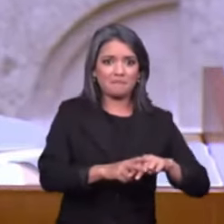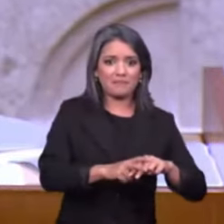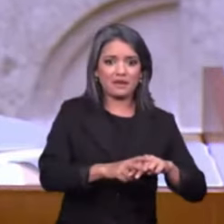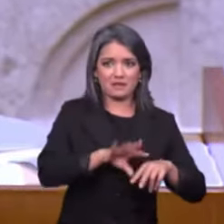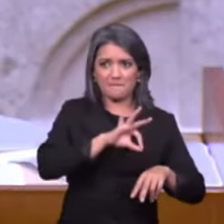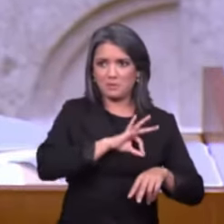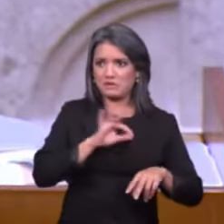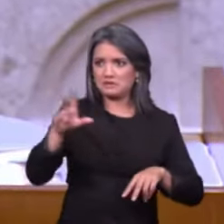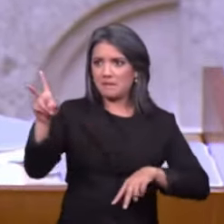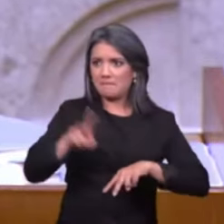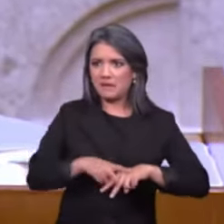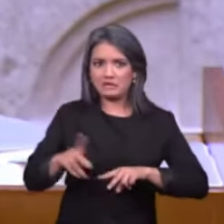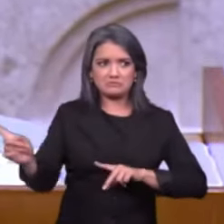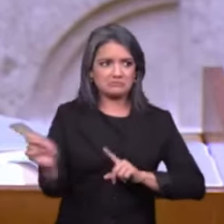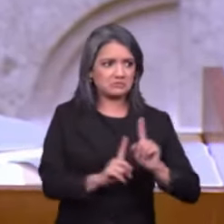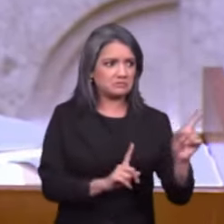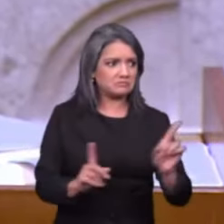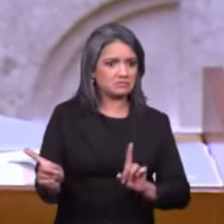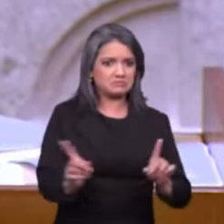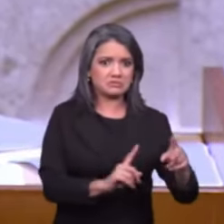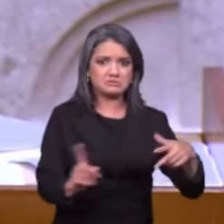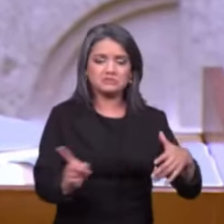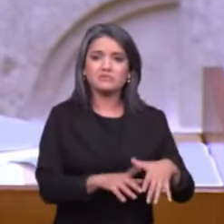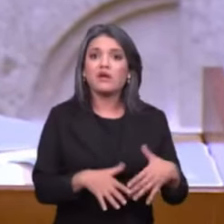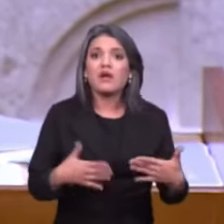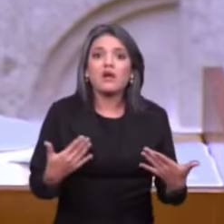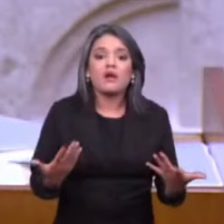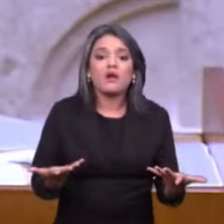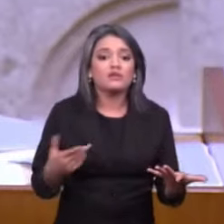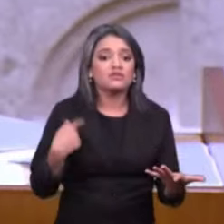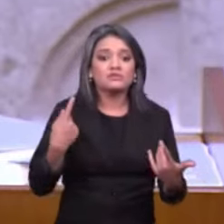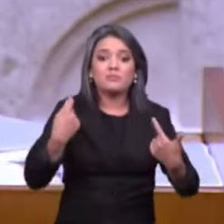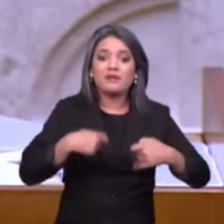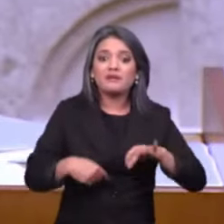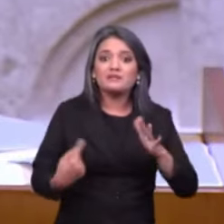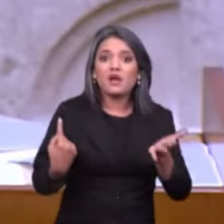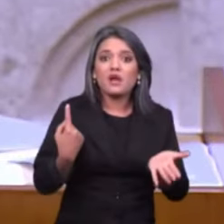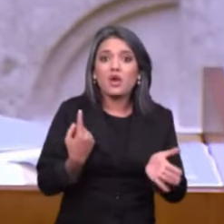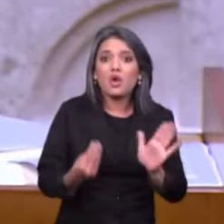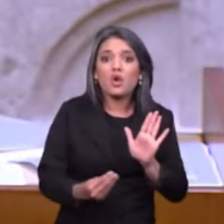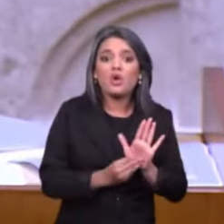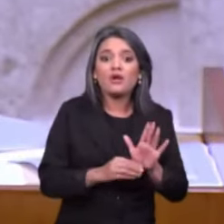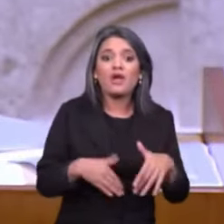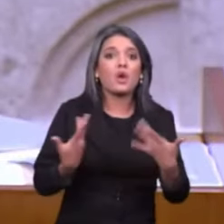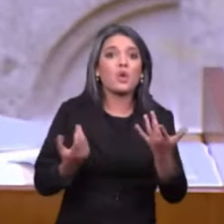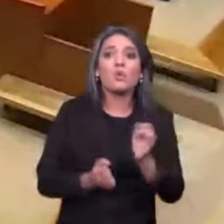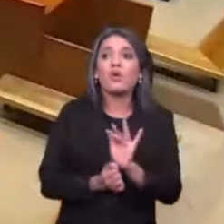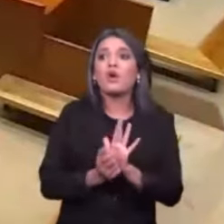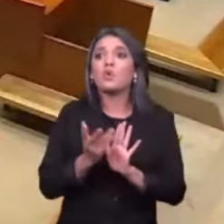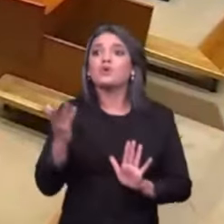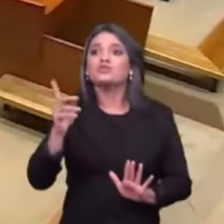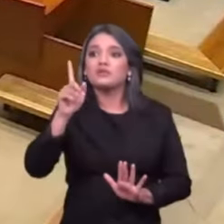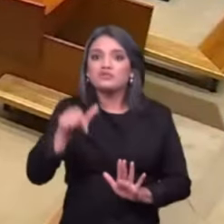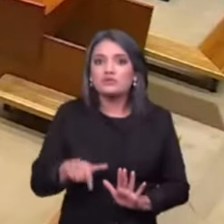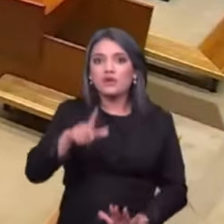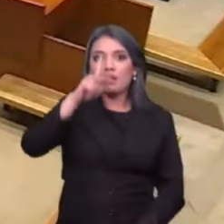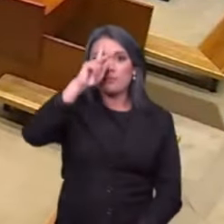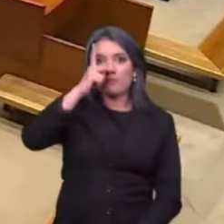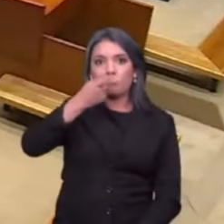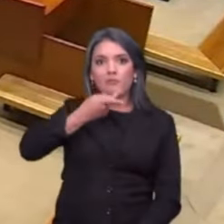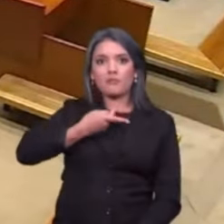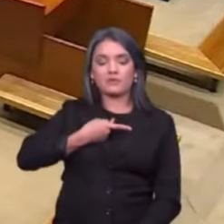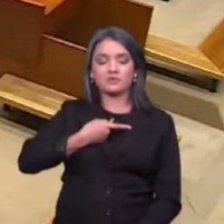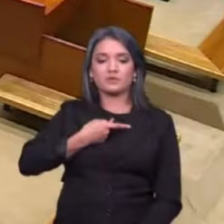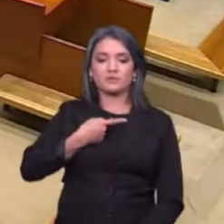polícia, nós precisamos dizer qual é a quantidade que corresponde ao consumo pessoal. Pois não, ministro Alexandre. Presidente,